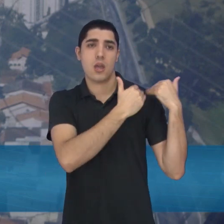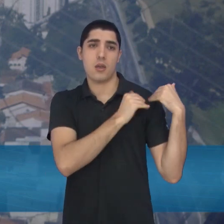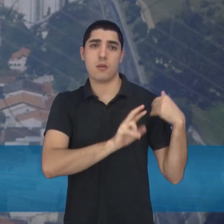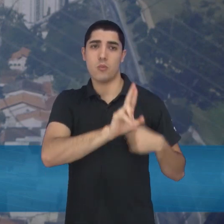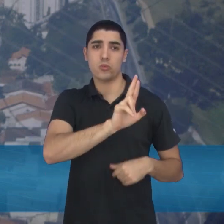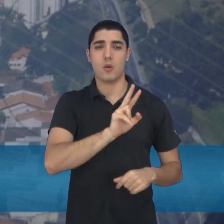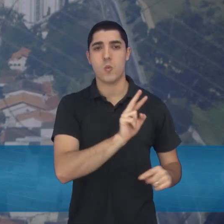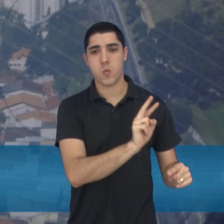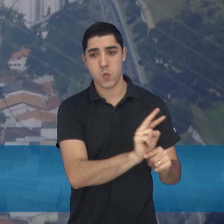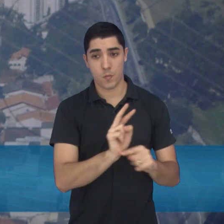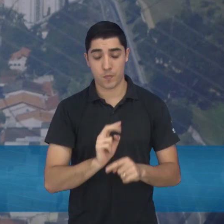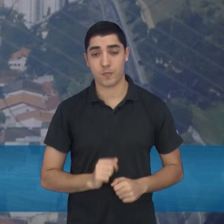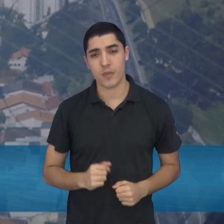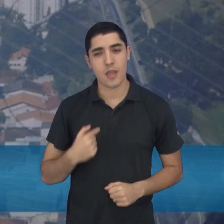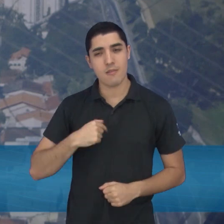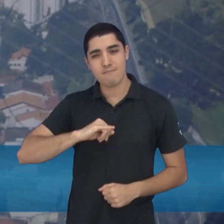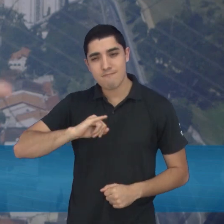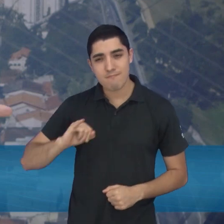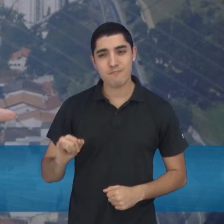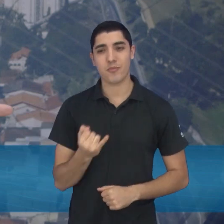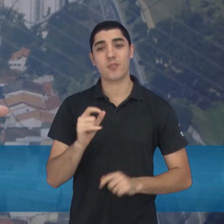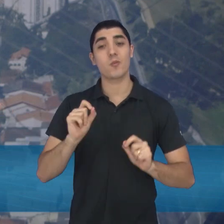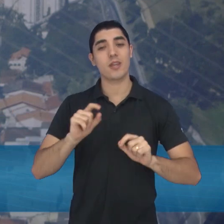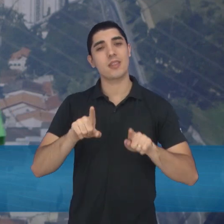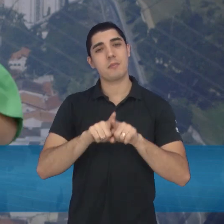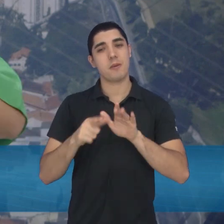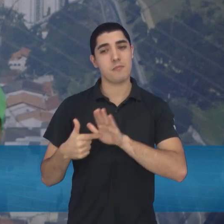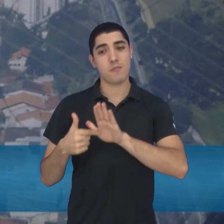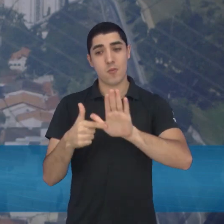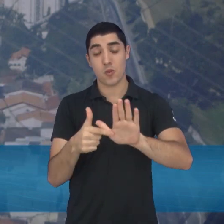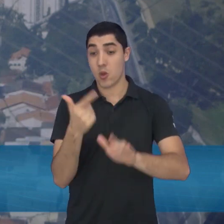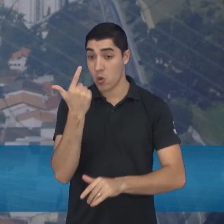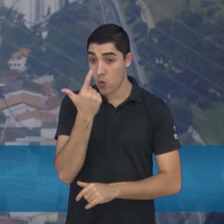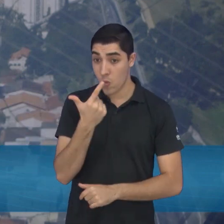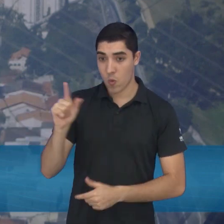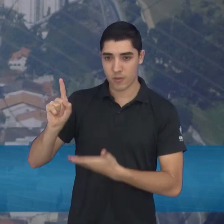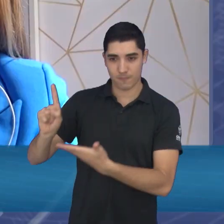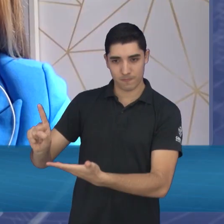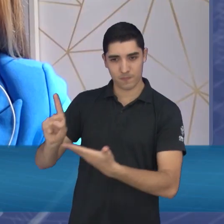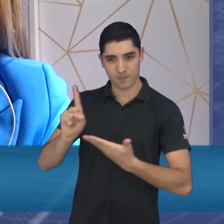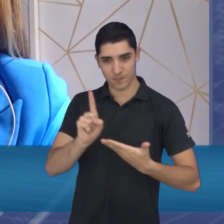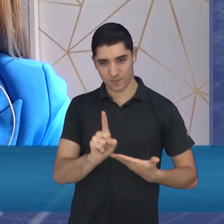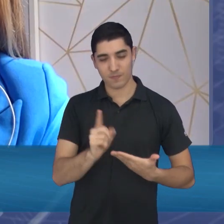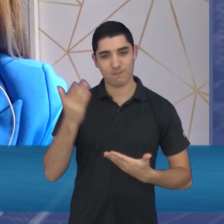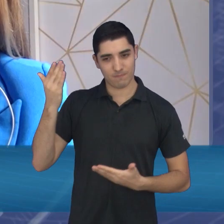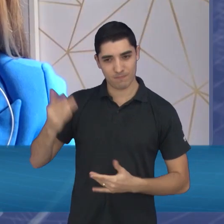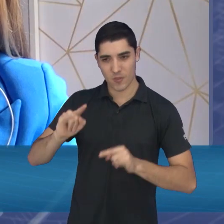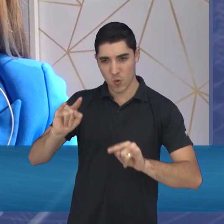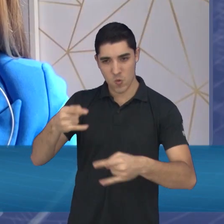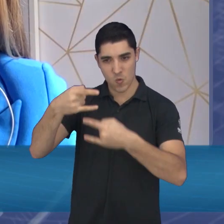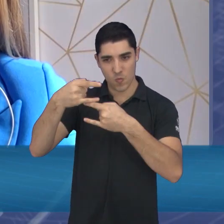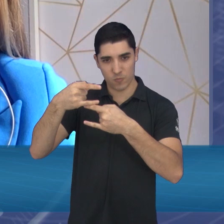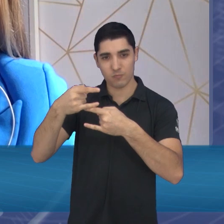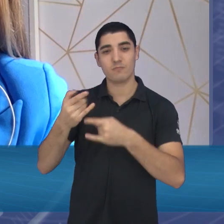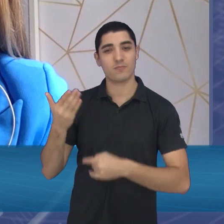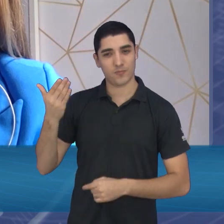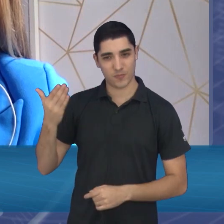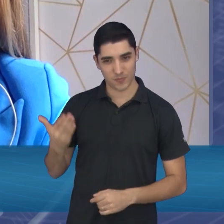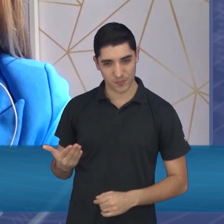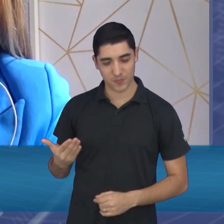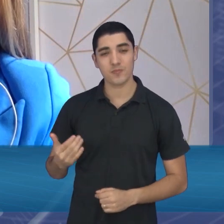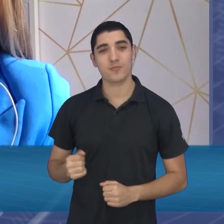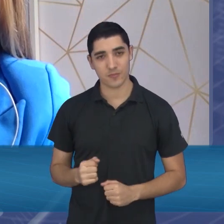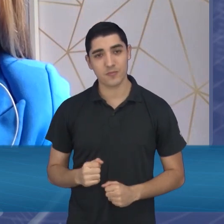cuidar. Bom, eu quero aproveitar para apresentar também a nossa outra convidada que vai participar com a gente de forma